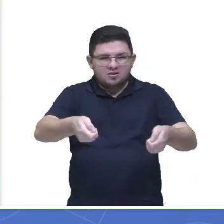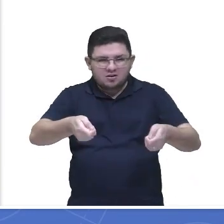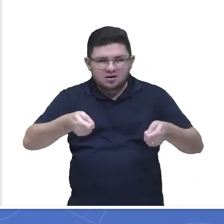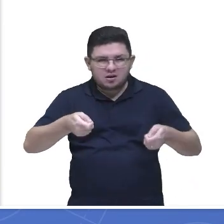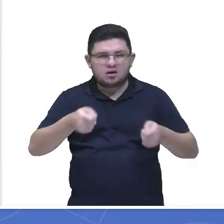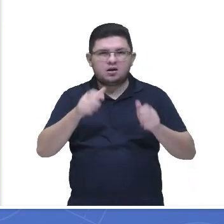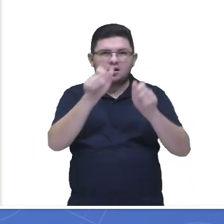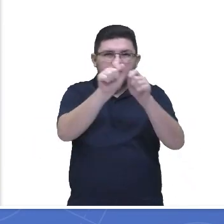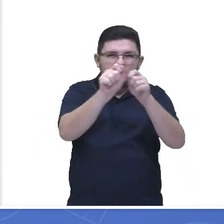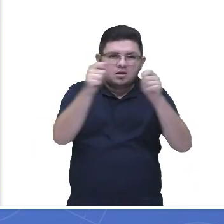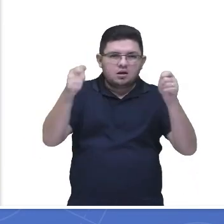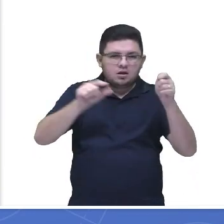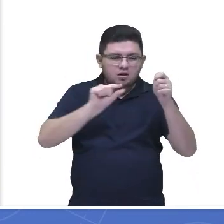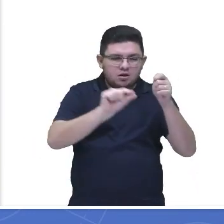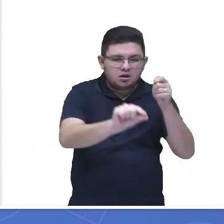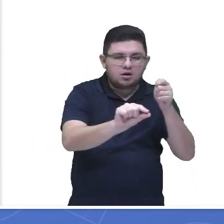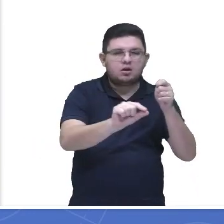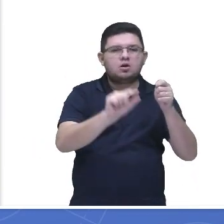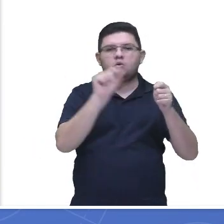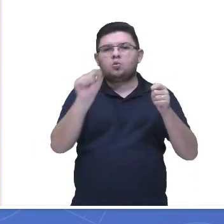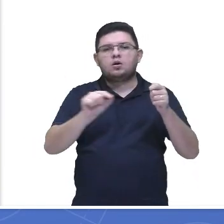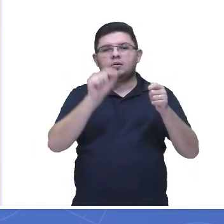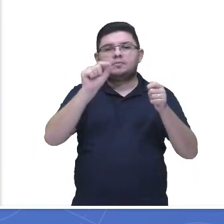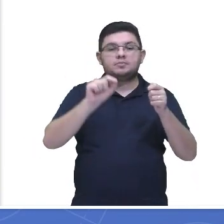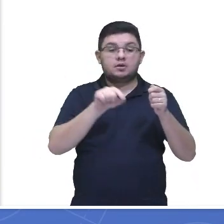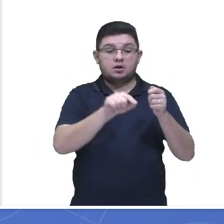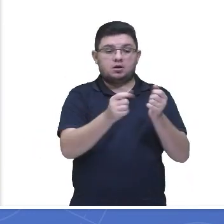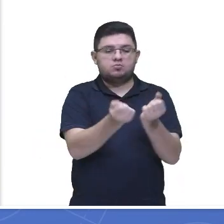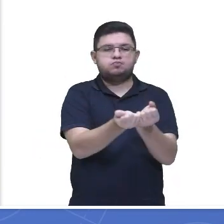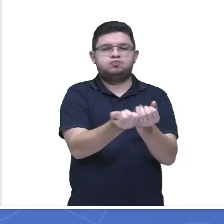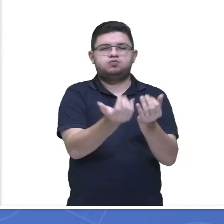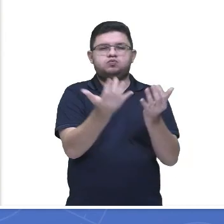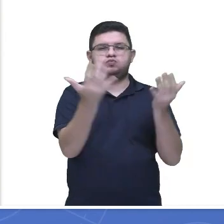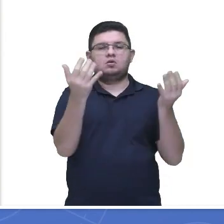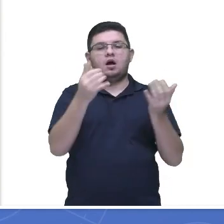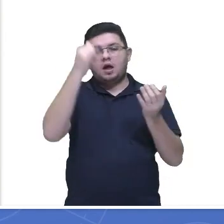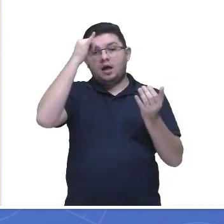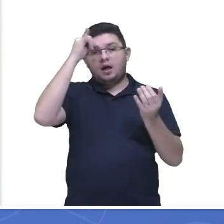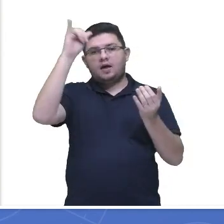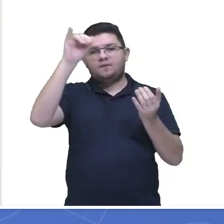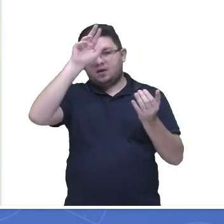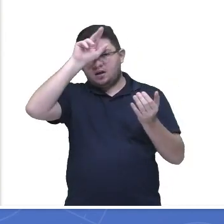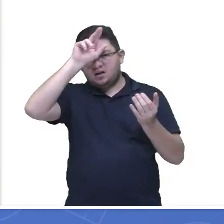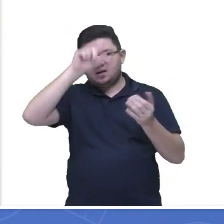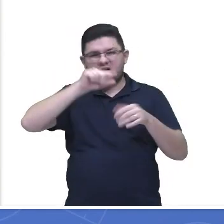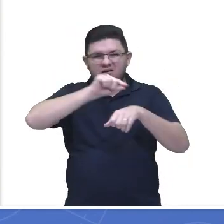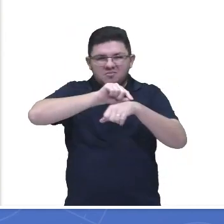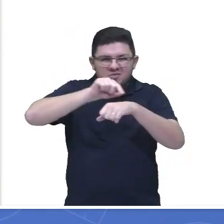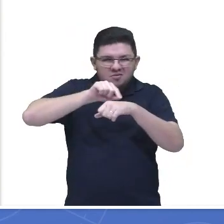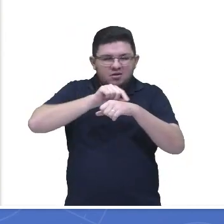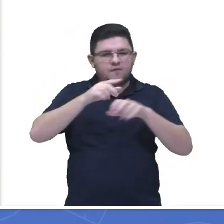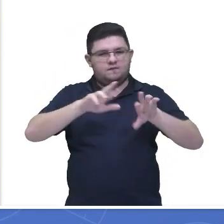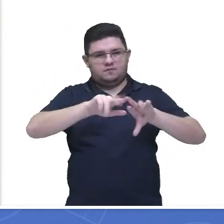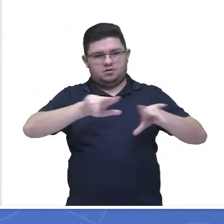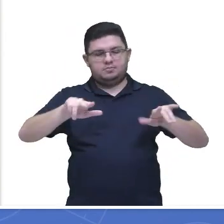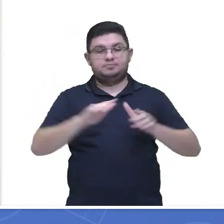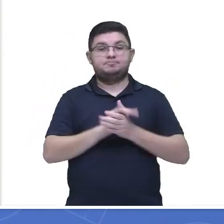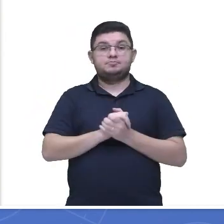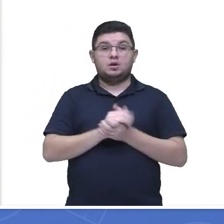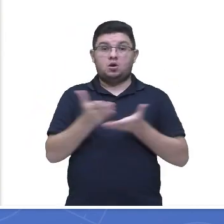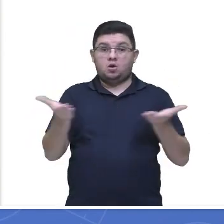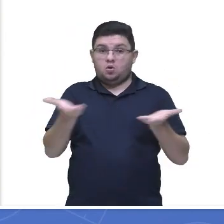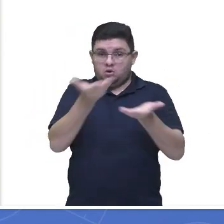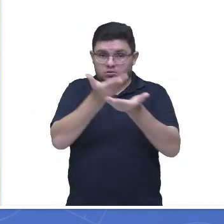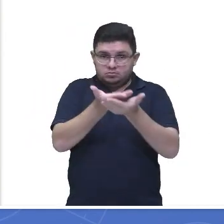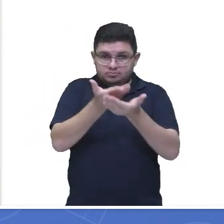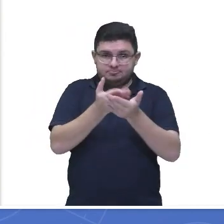afastar traças e baratas. Tá bom, gente? Muito bem. Então, eu encerro agora nosso